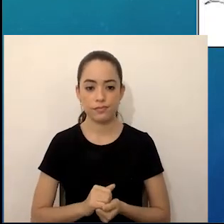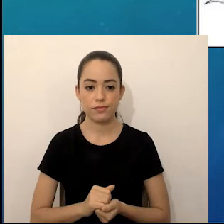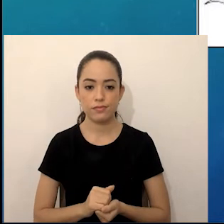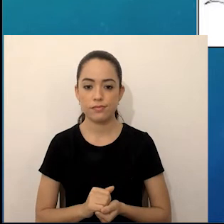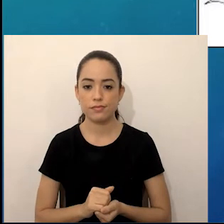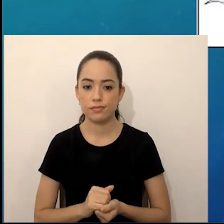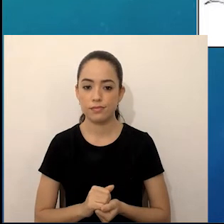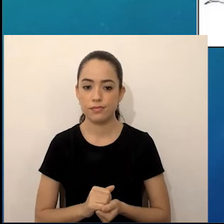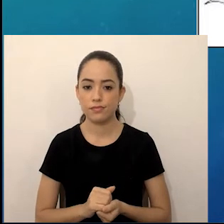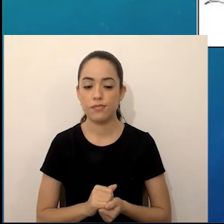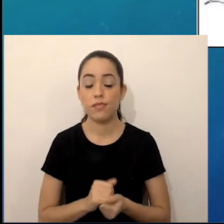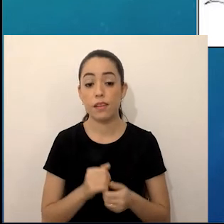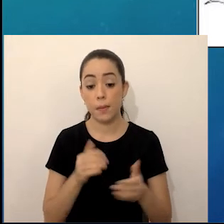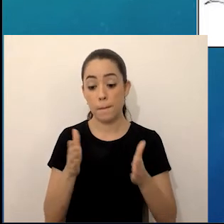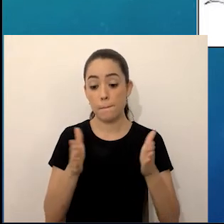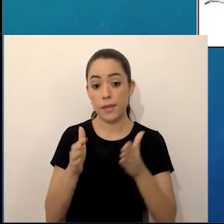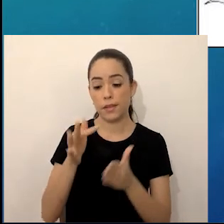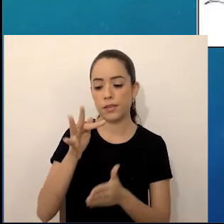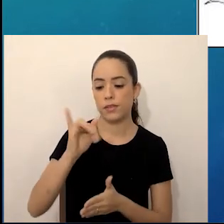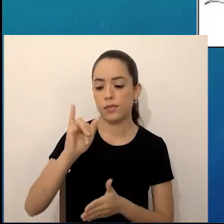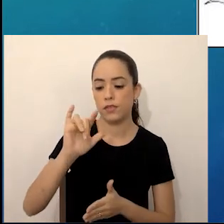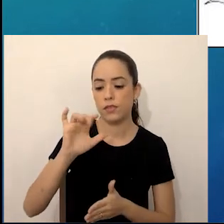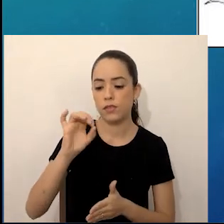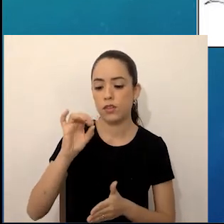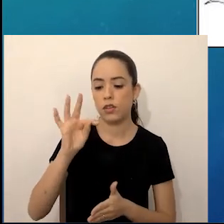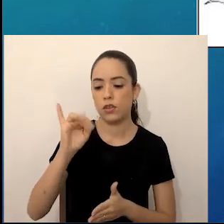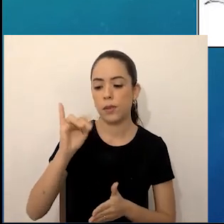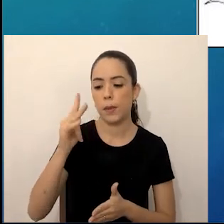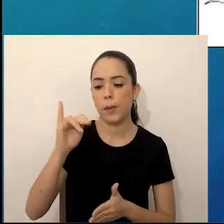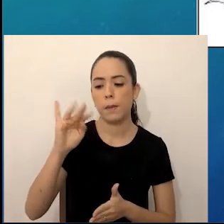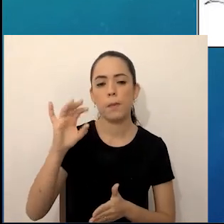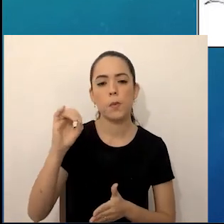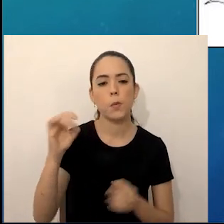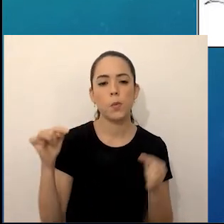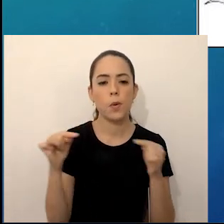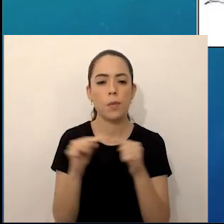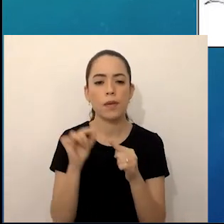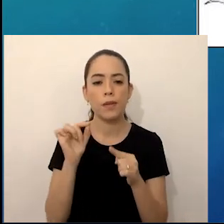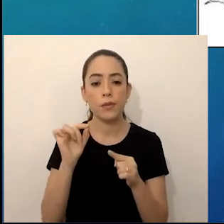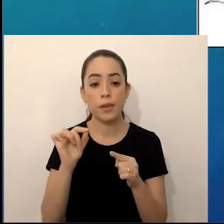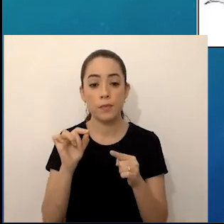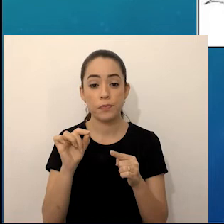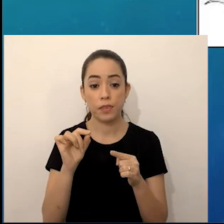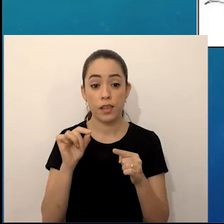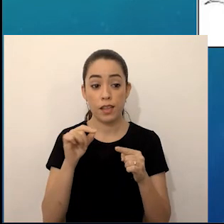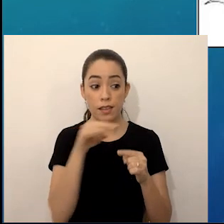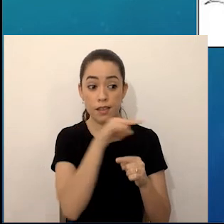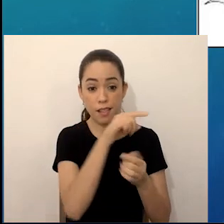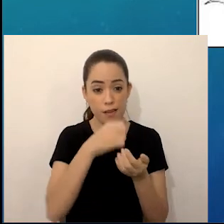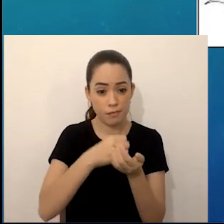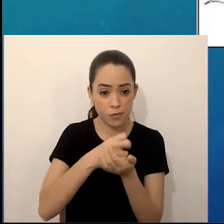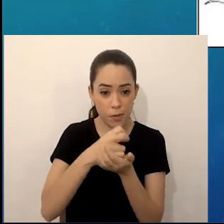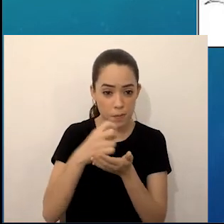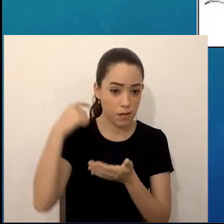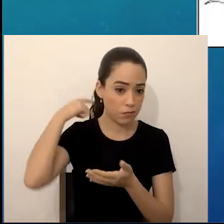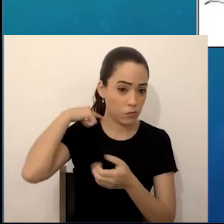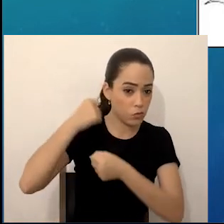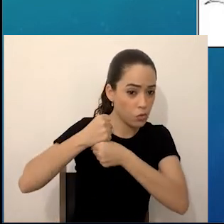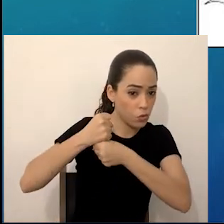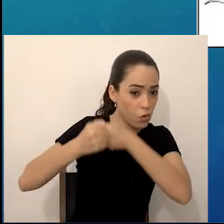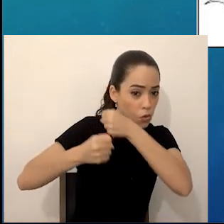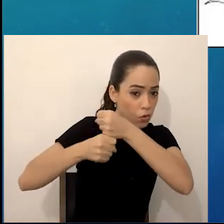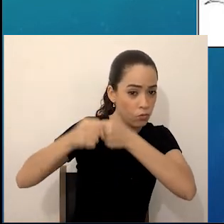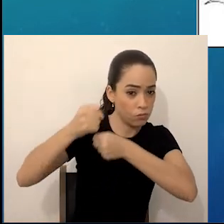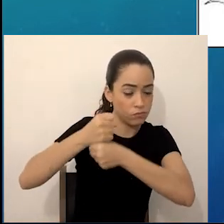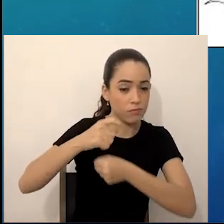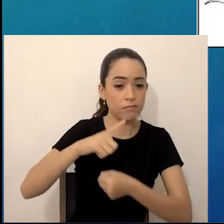O estágio filotípico representa o estágio onde todos os embriões vertebrados expressam